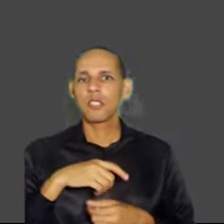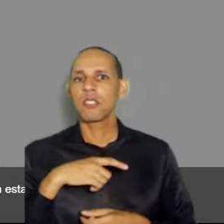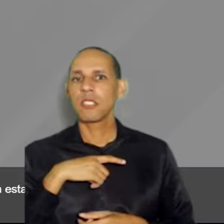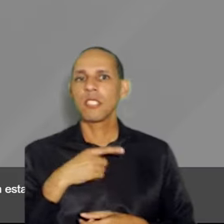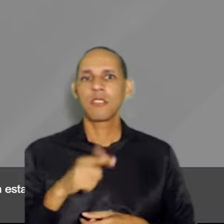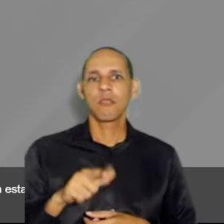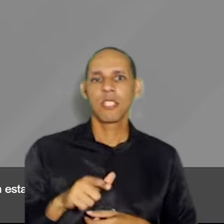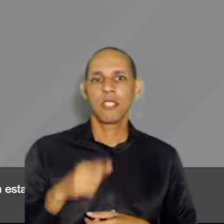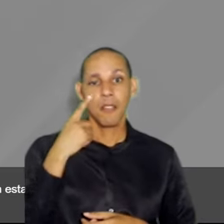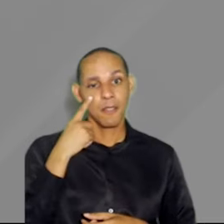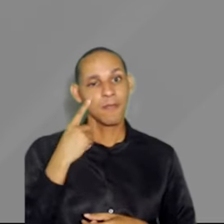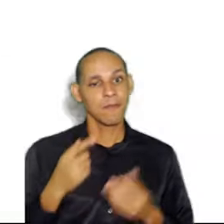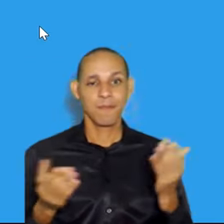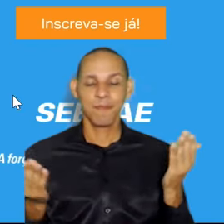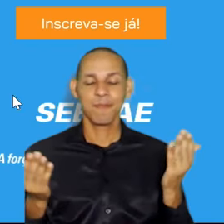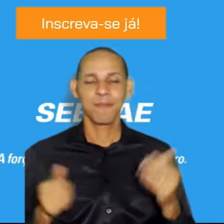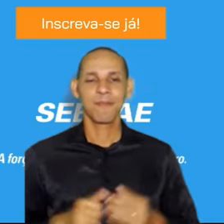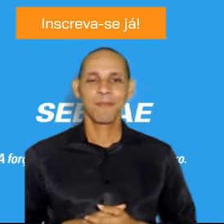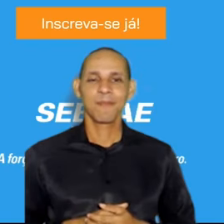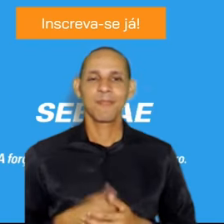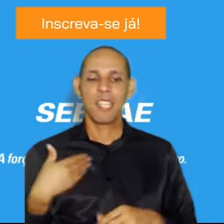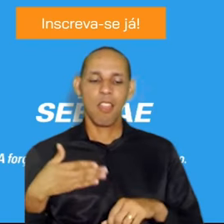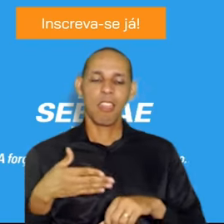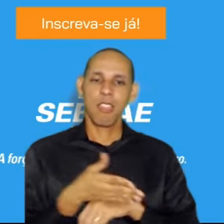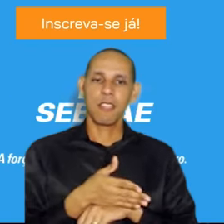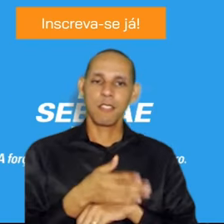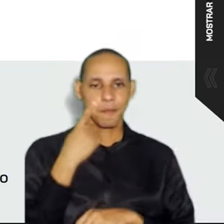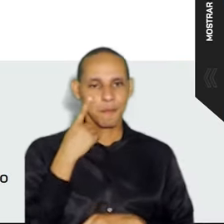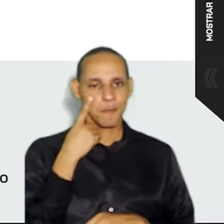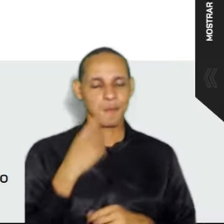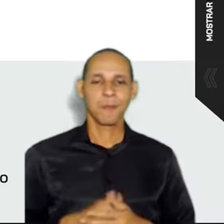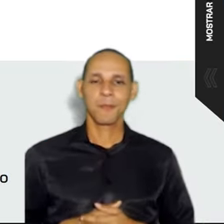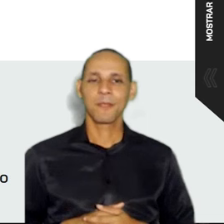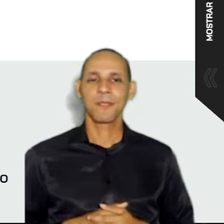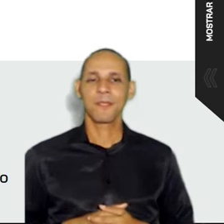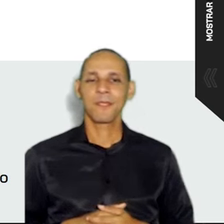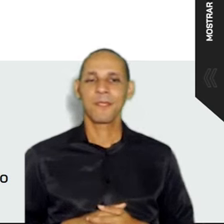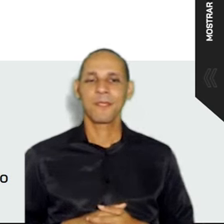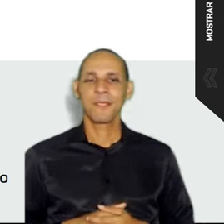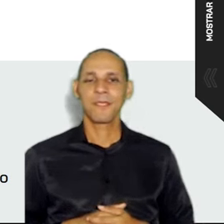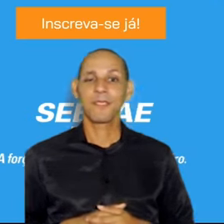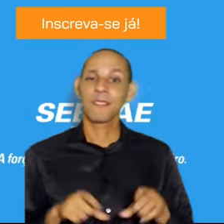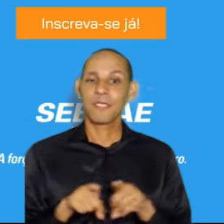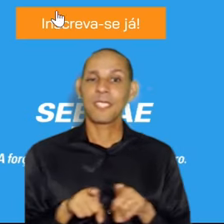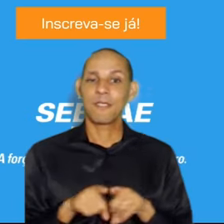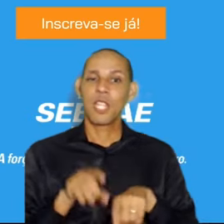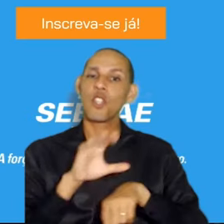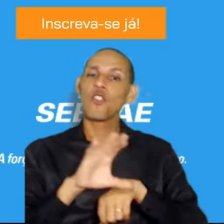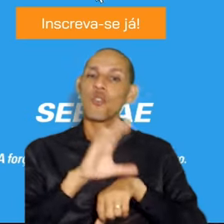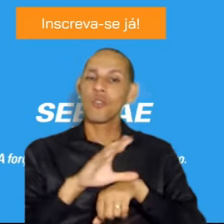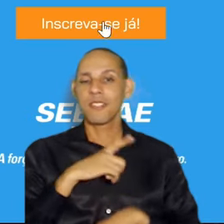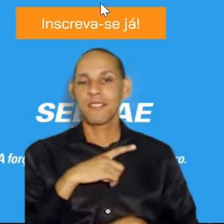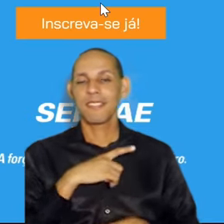sentido aqui ó Legal muito bom tá toda hora que eu faço o acesso aqui como bem também dito né Aqui tem